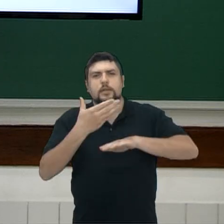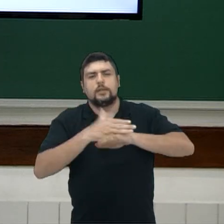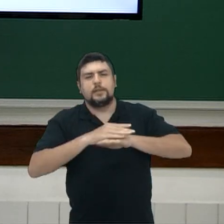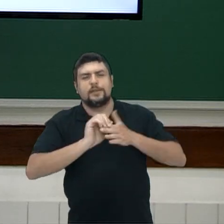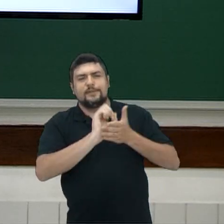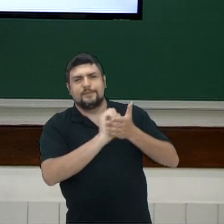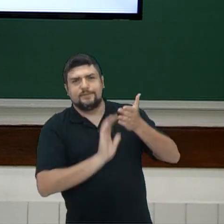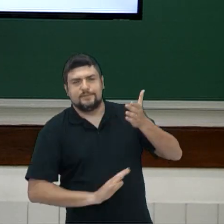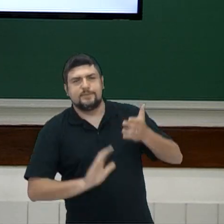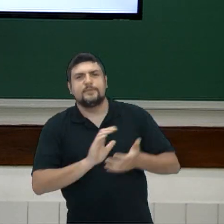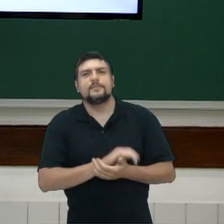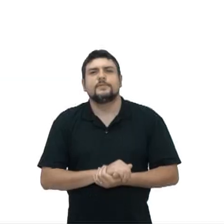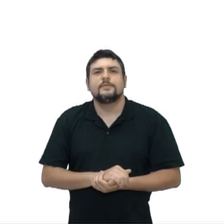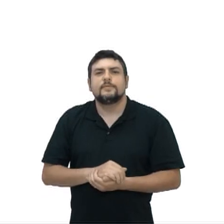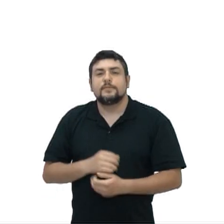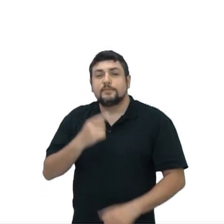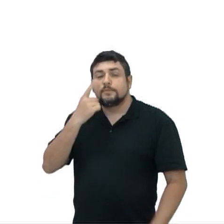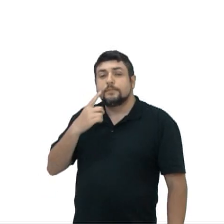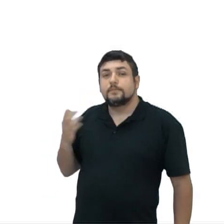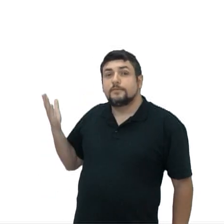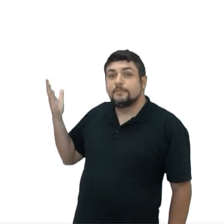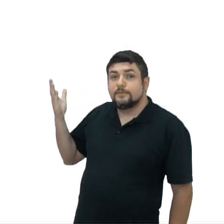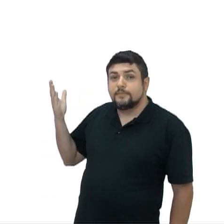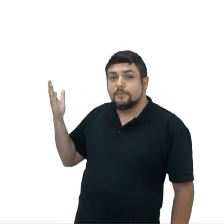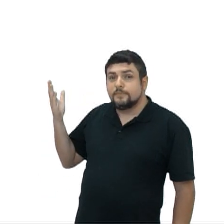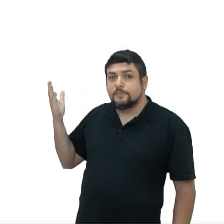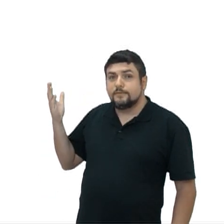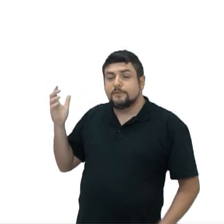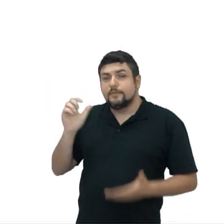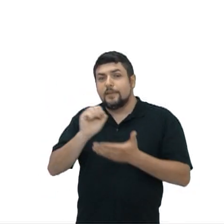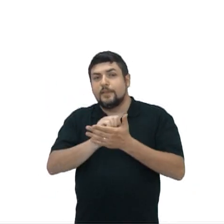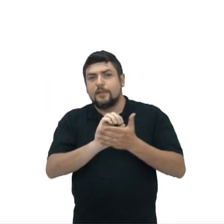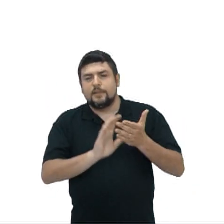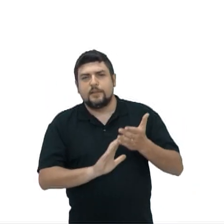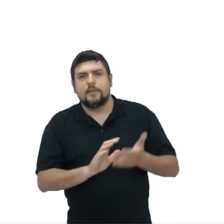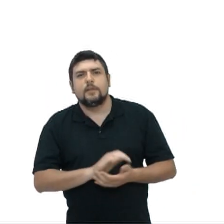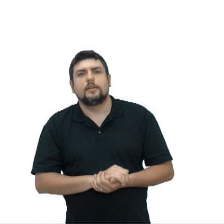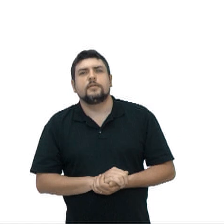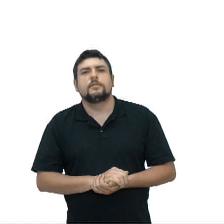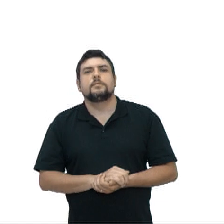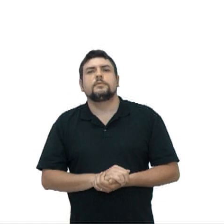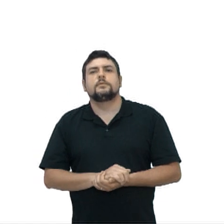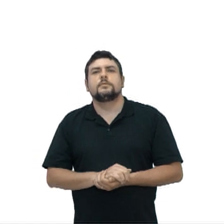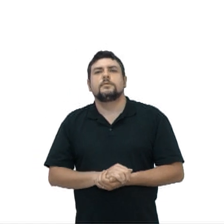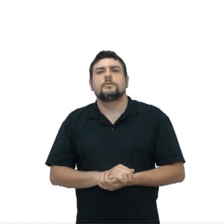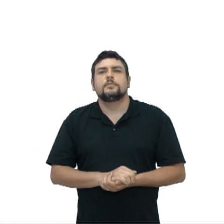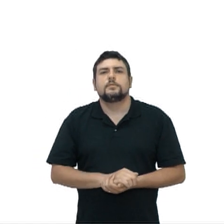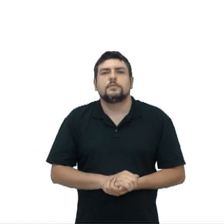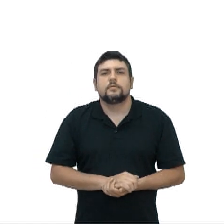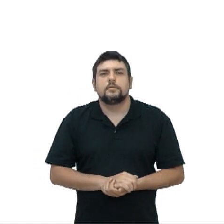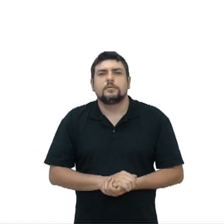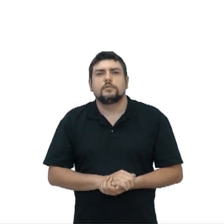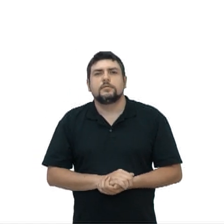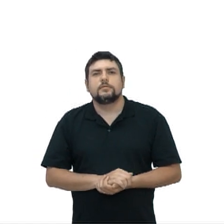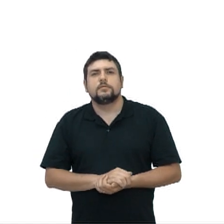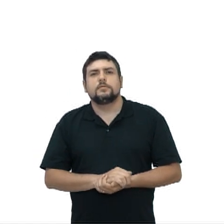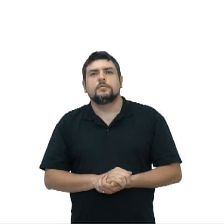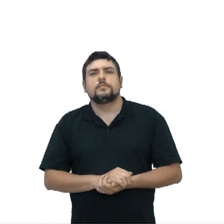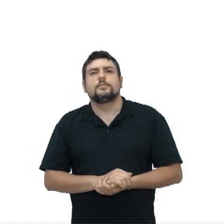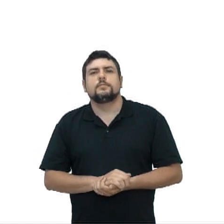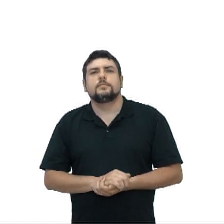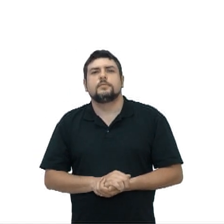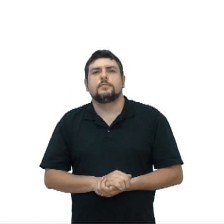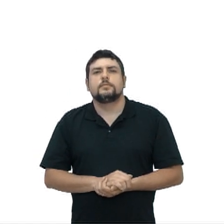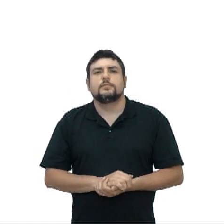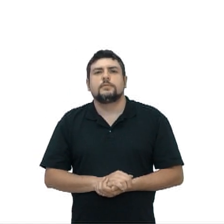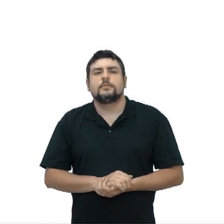praticar, galera! E o primeiro exercício está aí na tela para vocês. Produção, pode colocar? O selênio e o